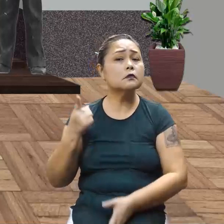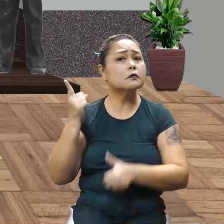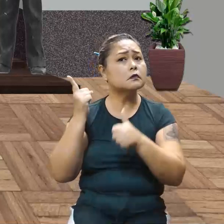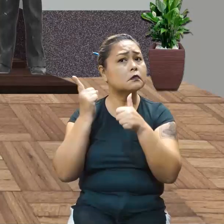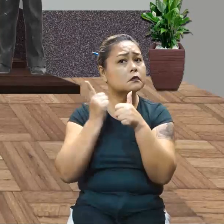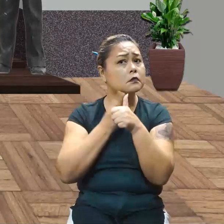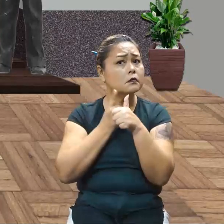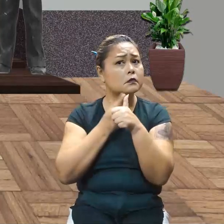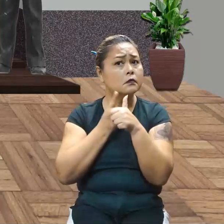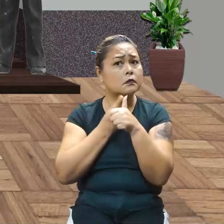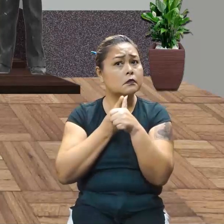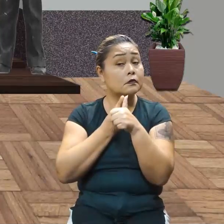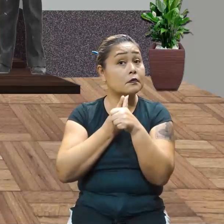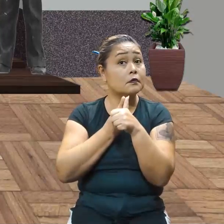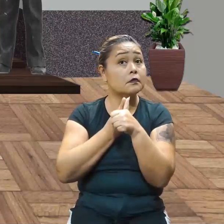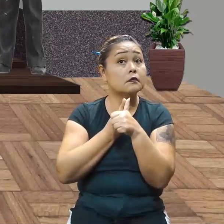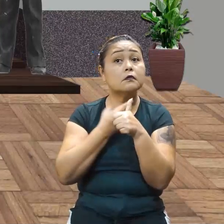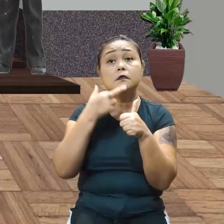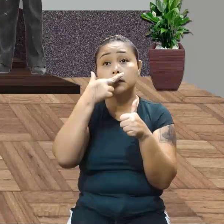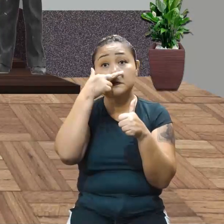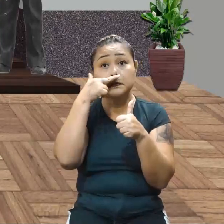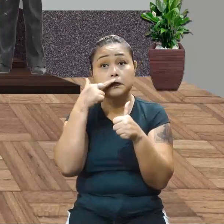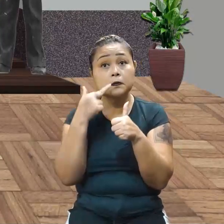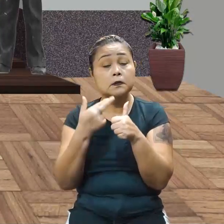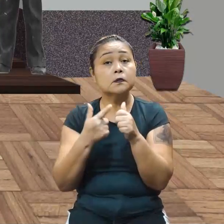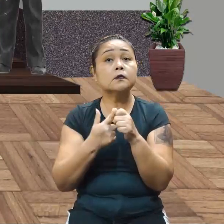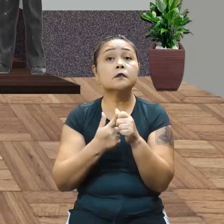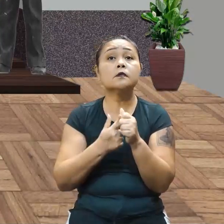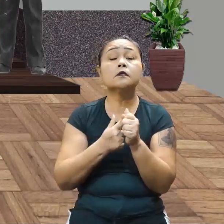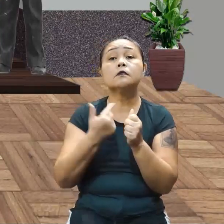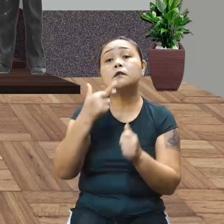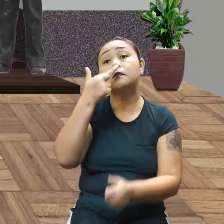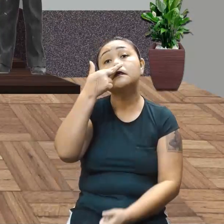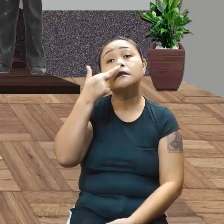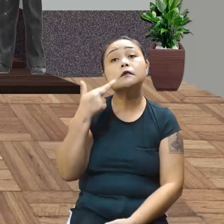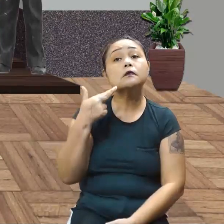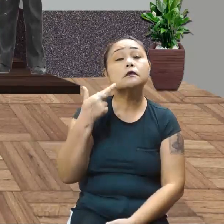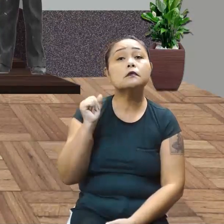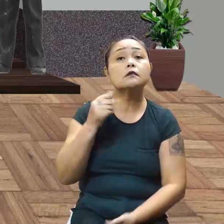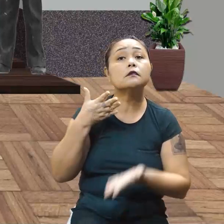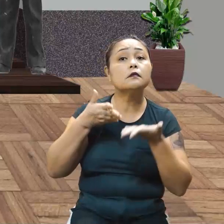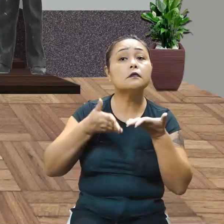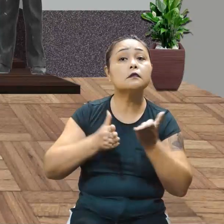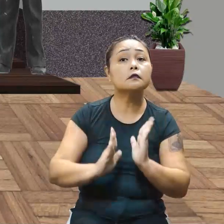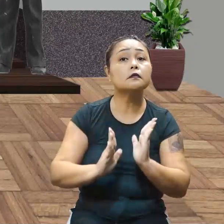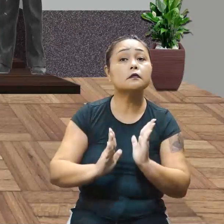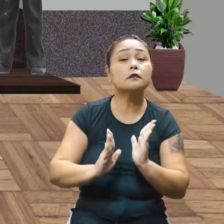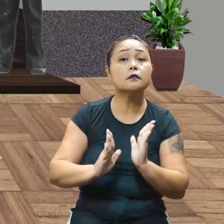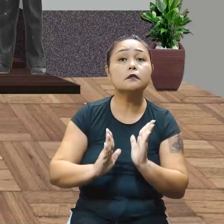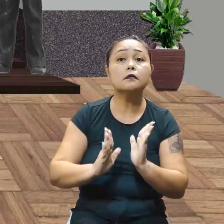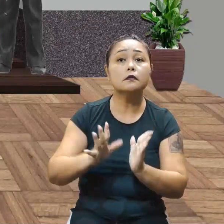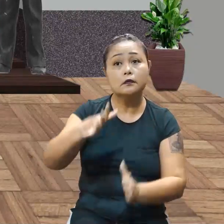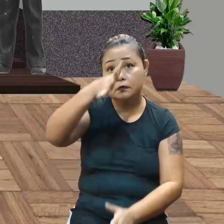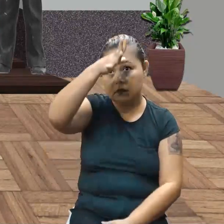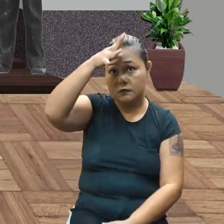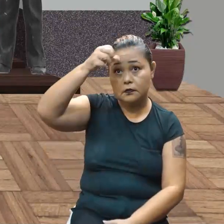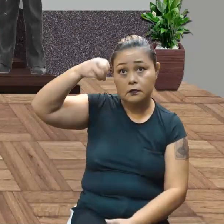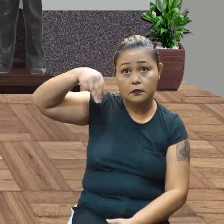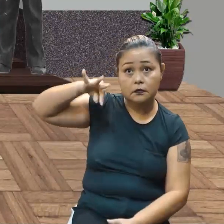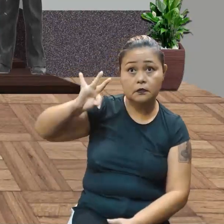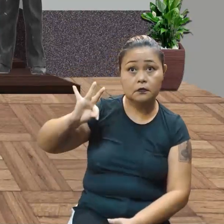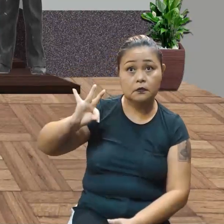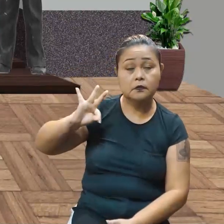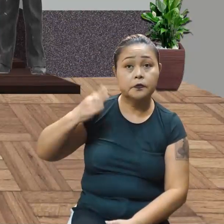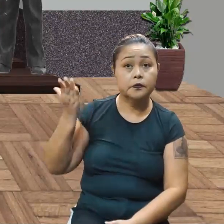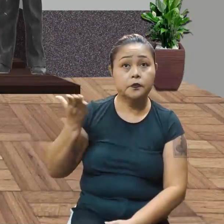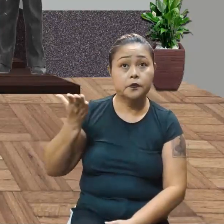Primeiramente, vamos ver Rondon. Só nós olharmos. Rondon, ele nasce no Mato Grosso, lá